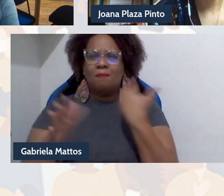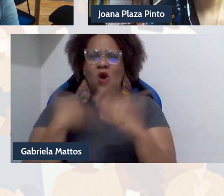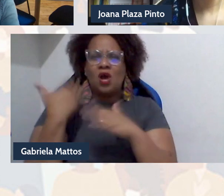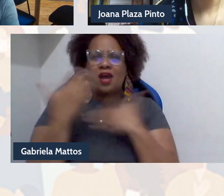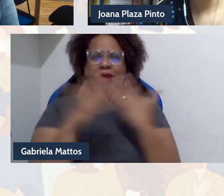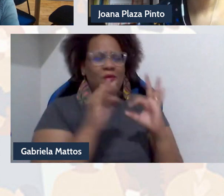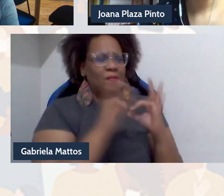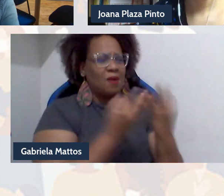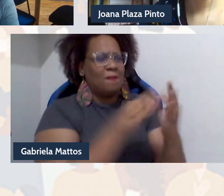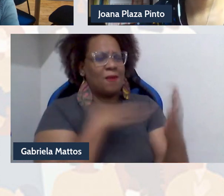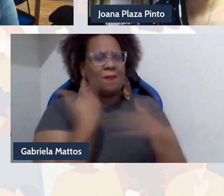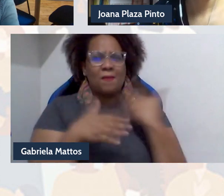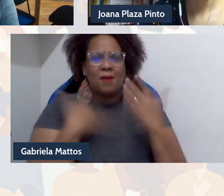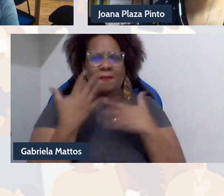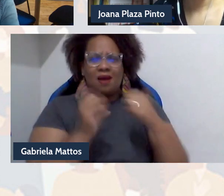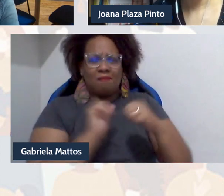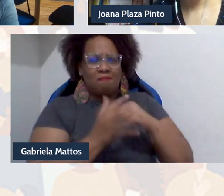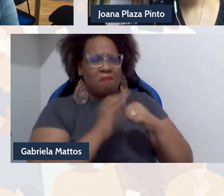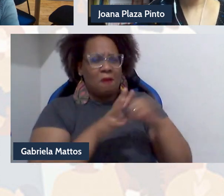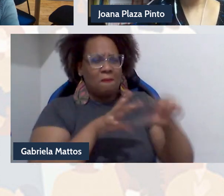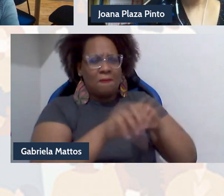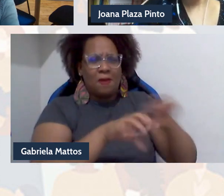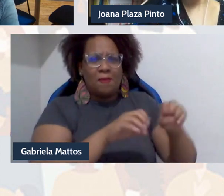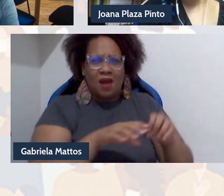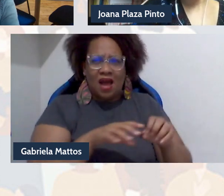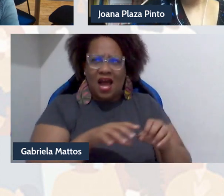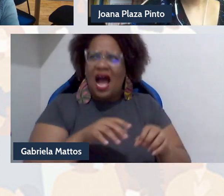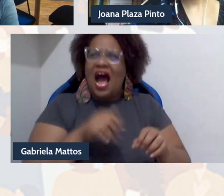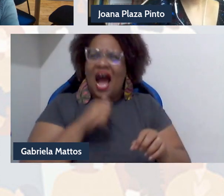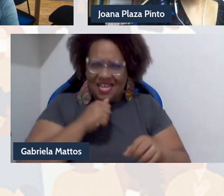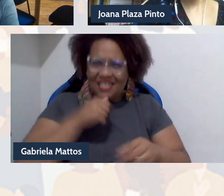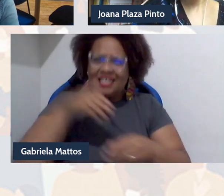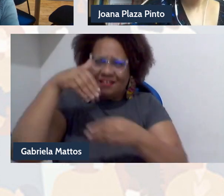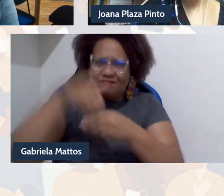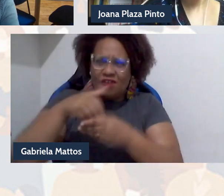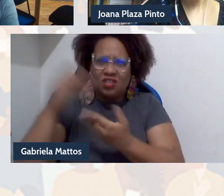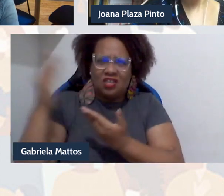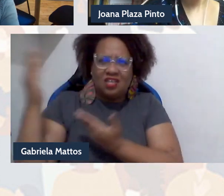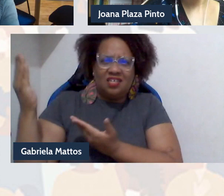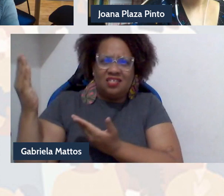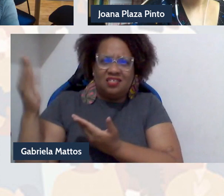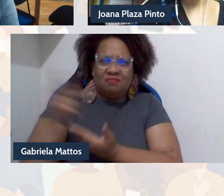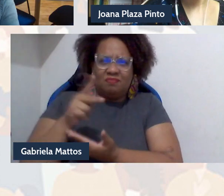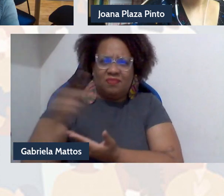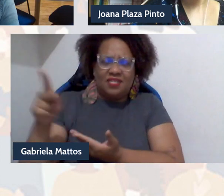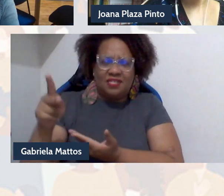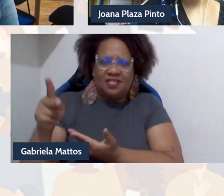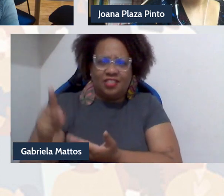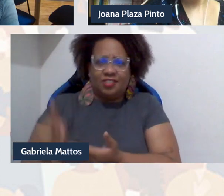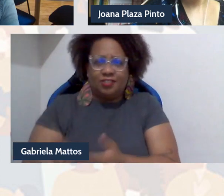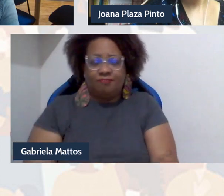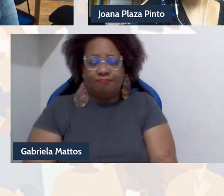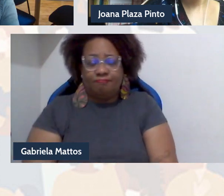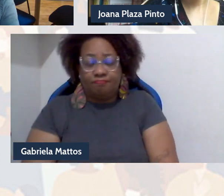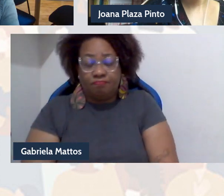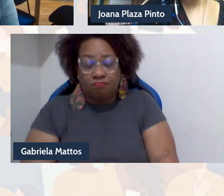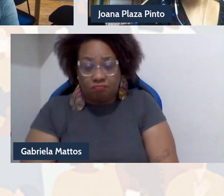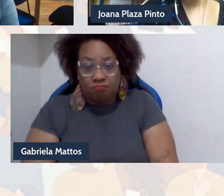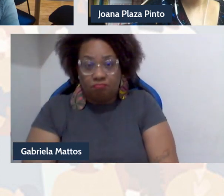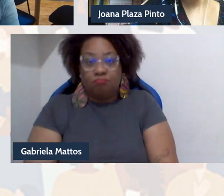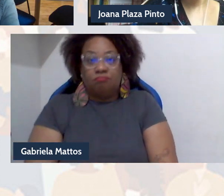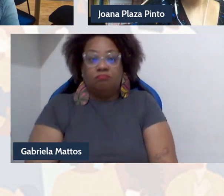tal, durante a pandemia, ainda possam votar nesse presidente. Mas é isso, gente. Então, eu realmente espero